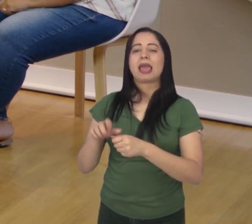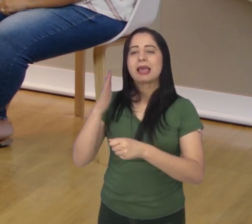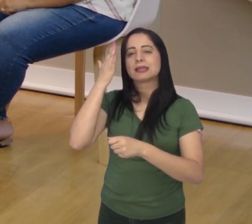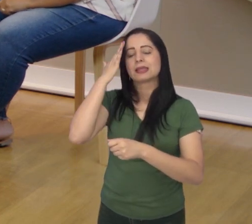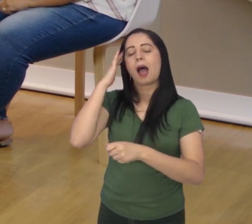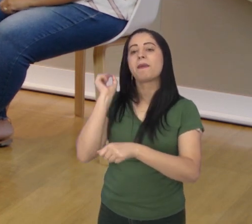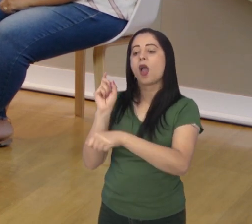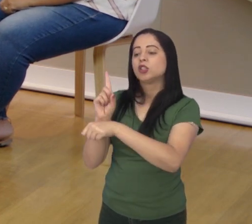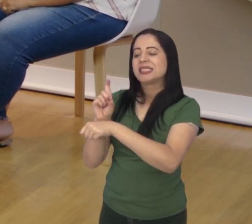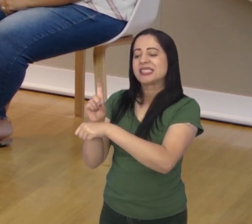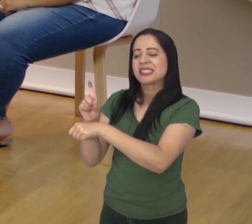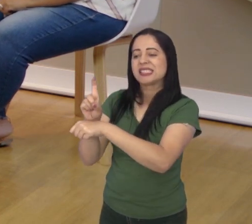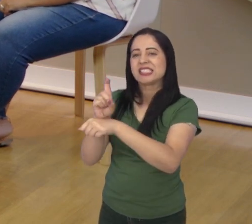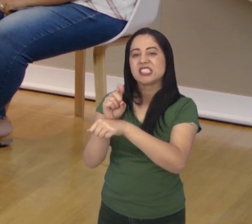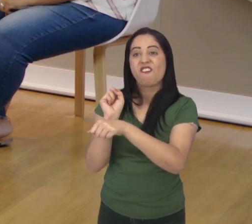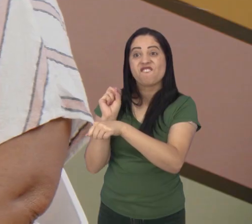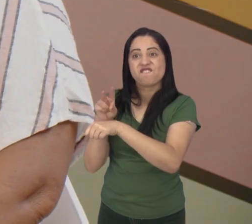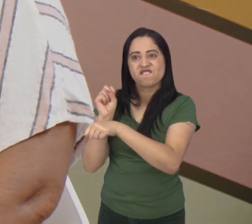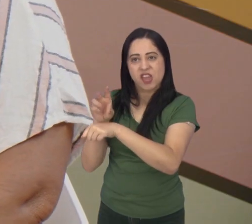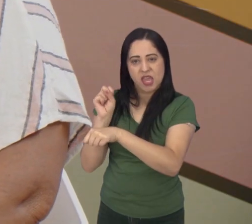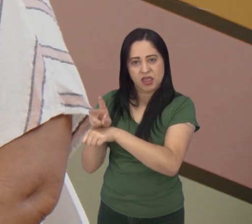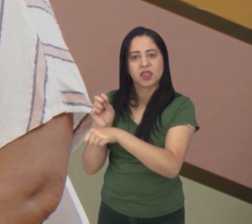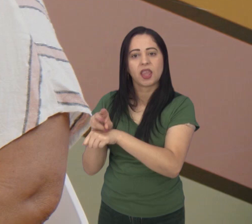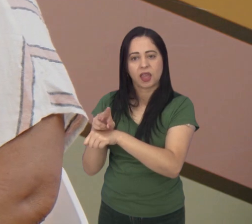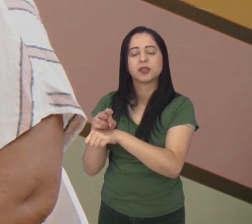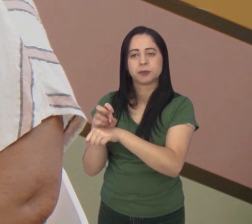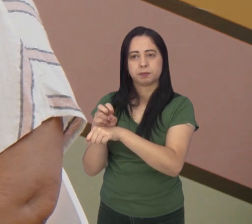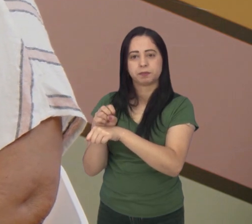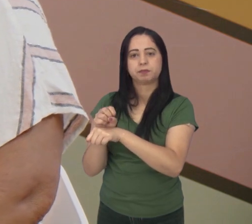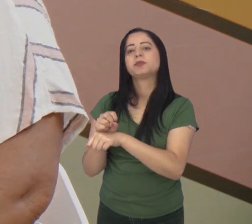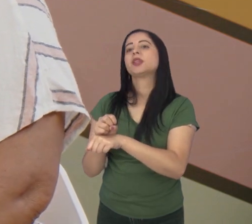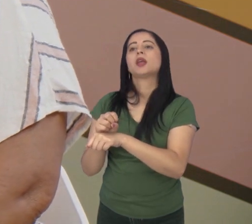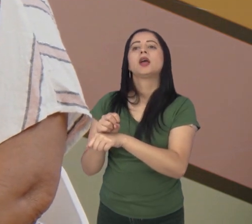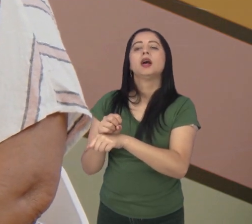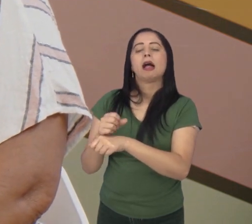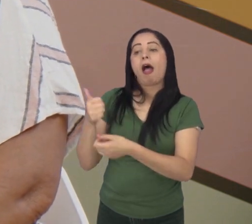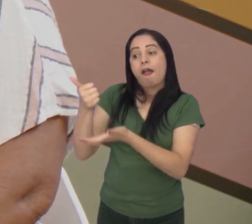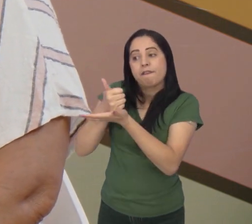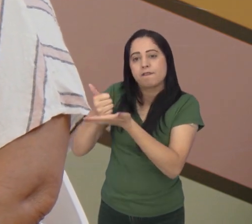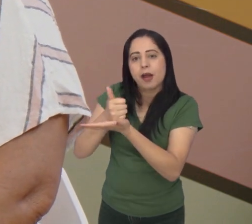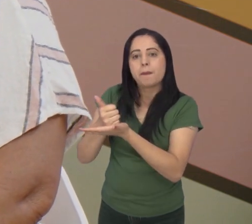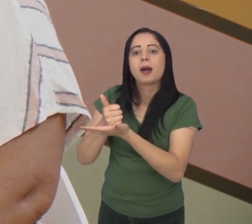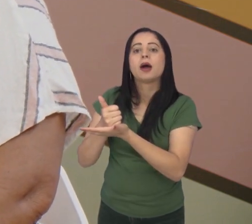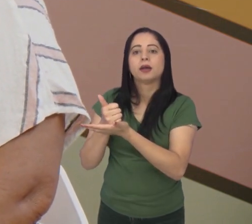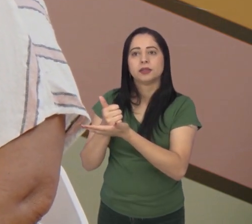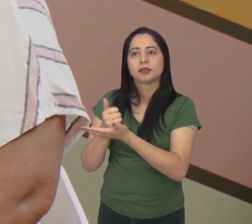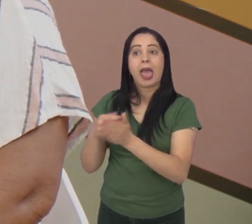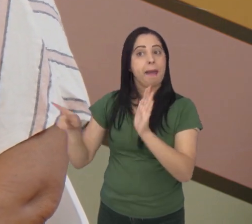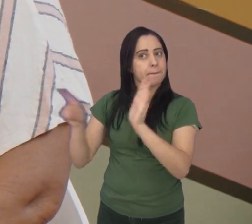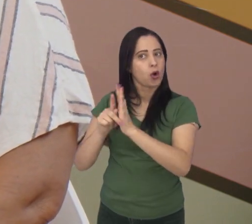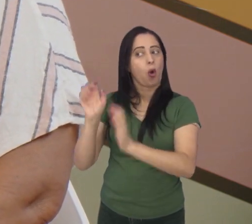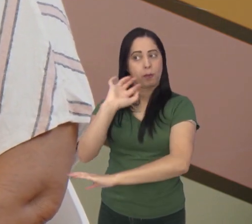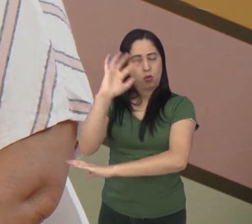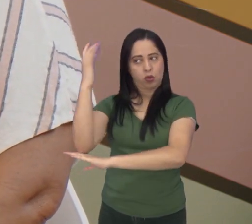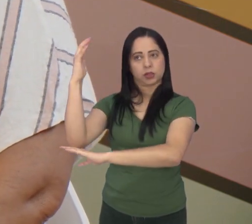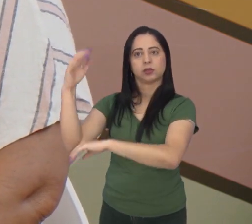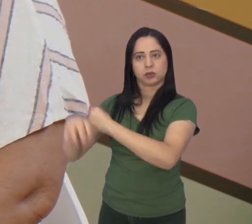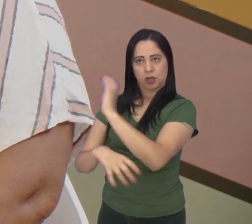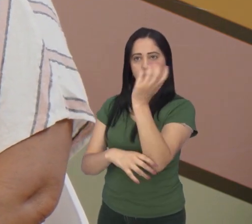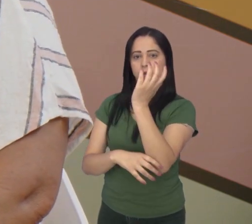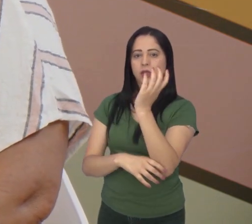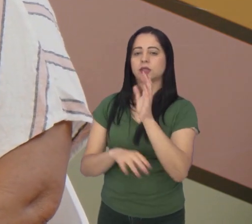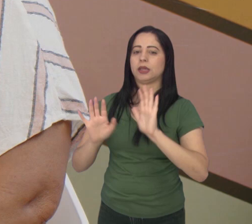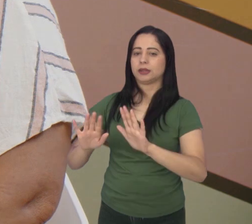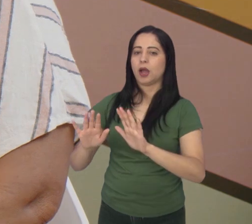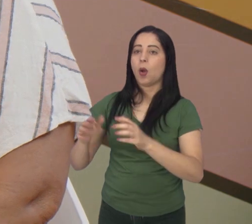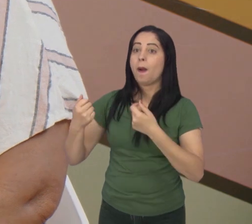compra em qualquer lugar, em qualquer loja de planta, para nós também nas farmácias, são remédios que vieram da natureza. Então a gente tem que lançar mão